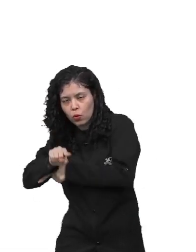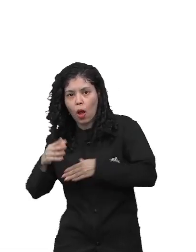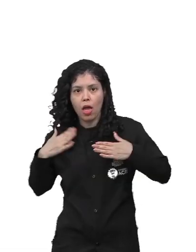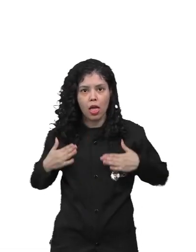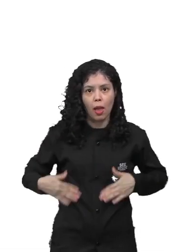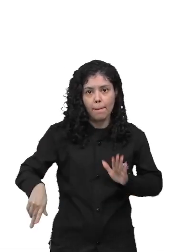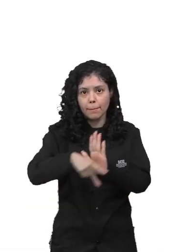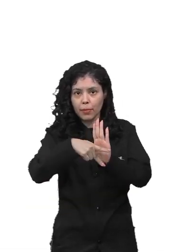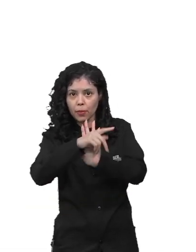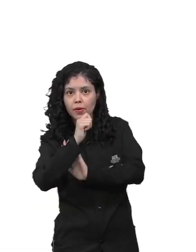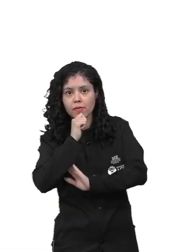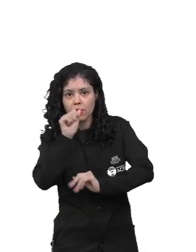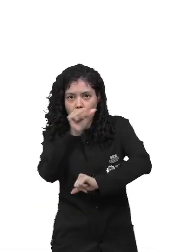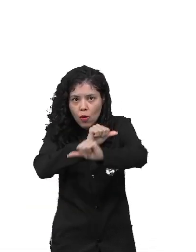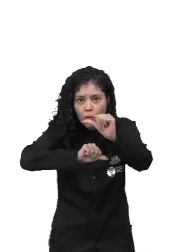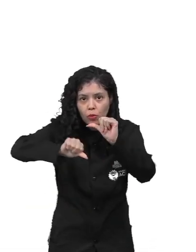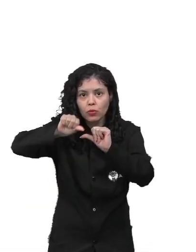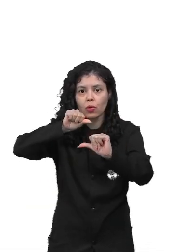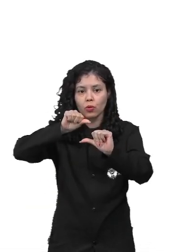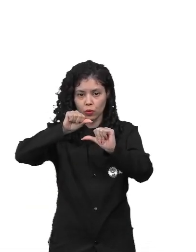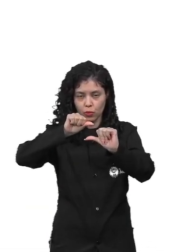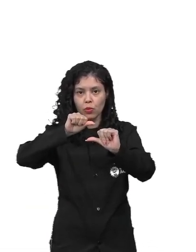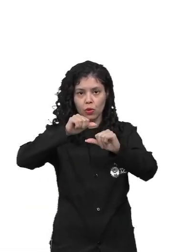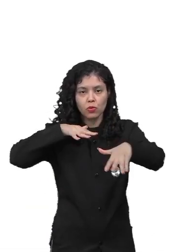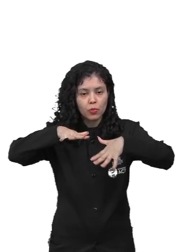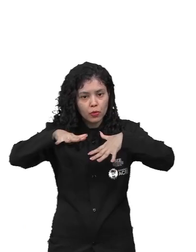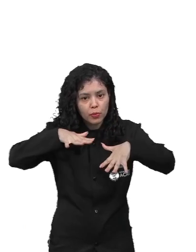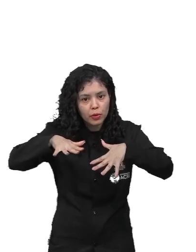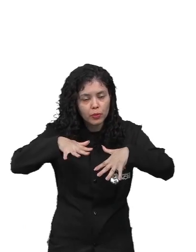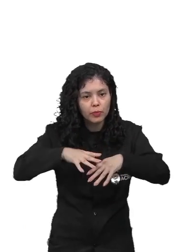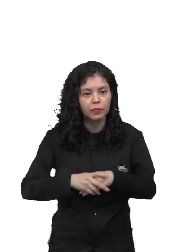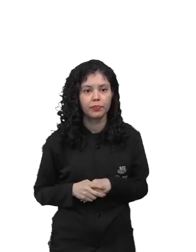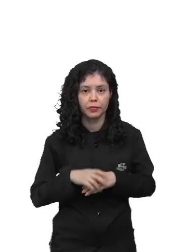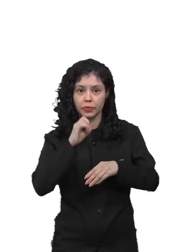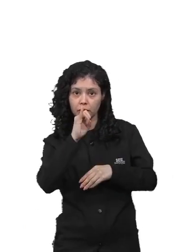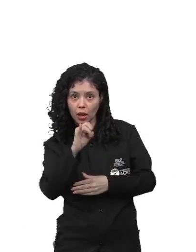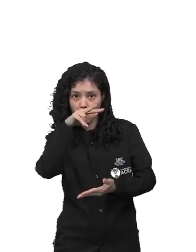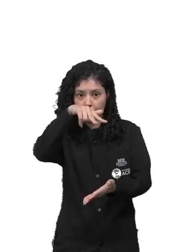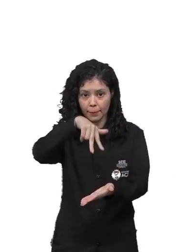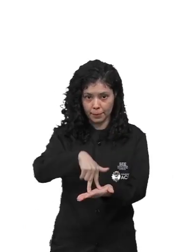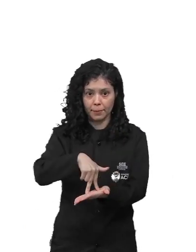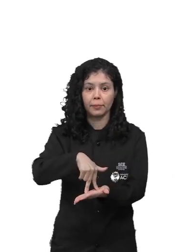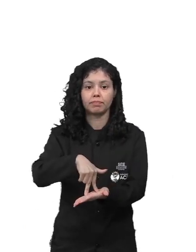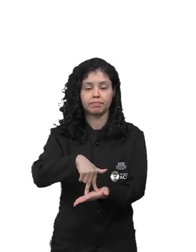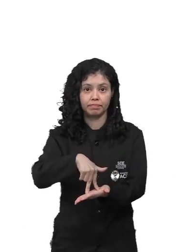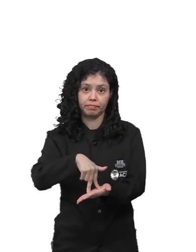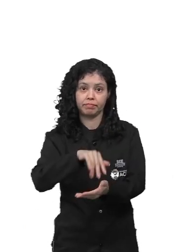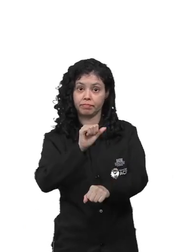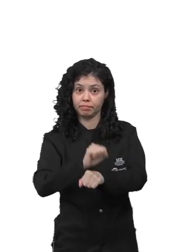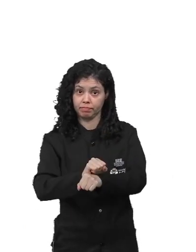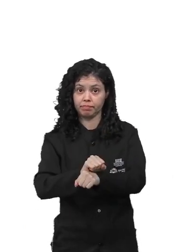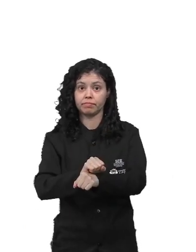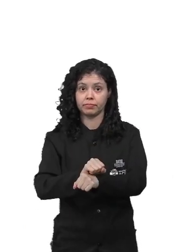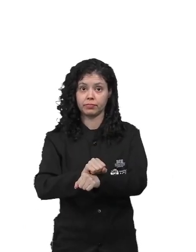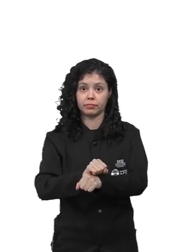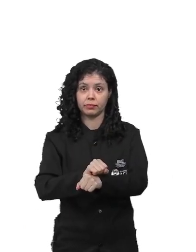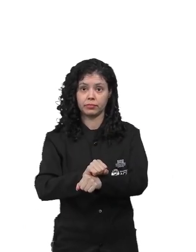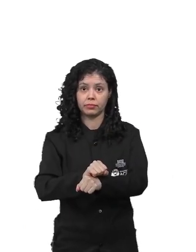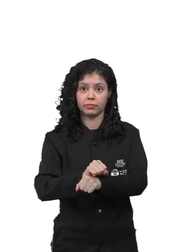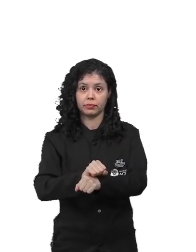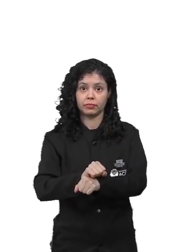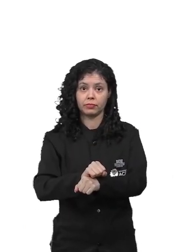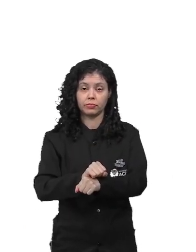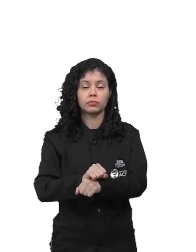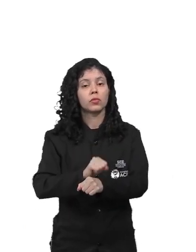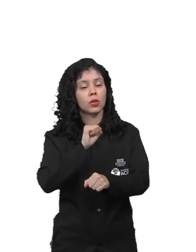oferece a mudanças do seu estado de movimento. Então, se um corpo está parado, ele tende o quê? A continuar